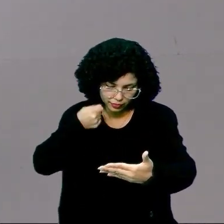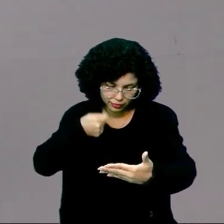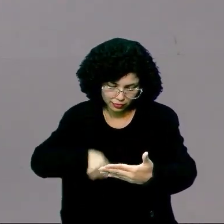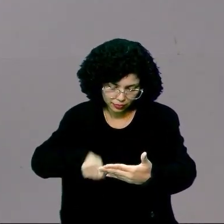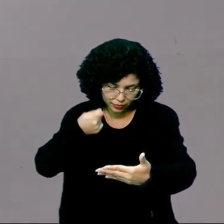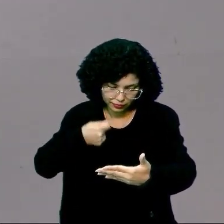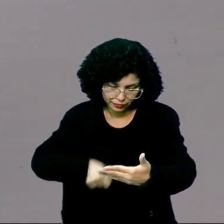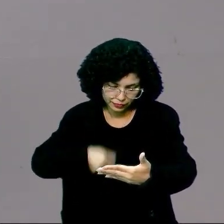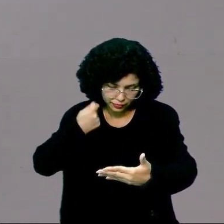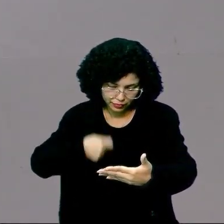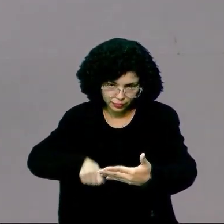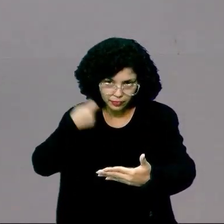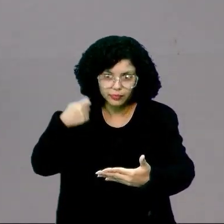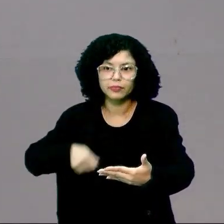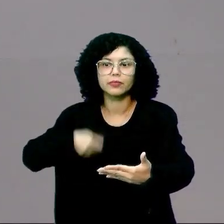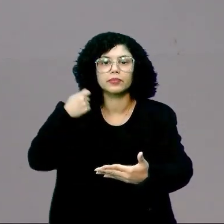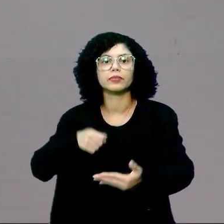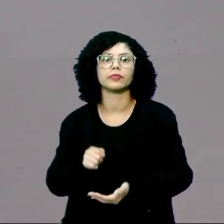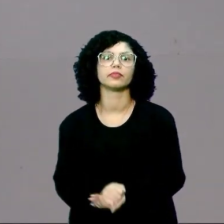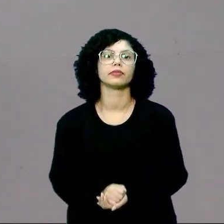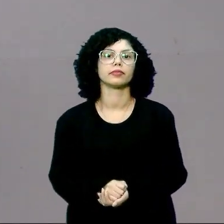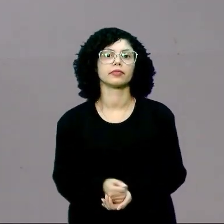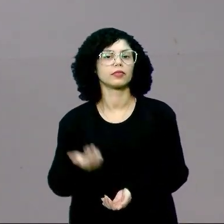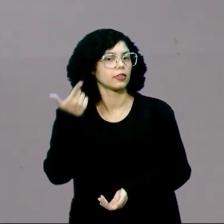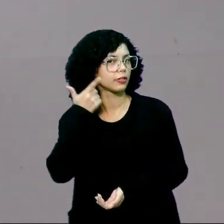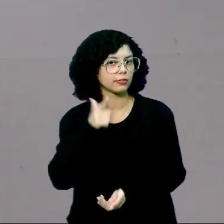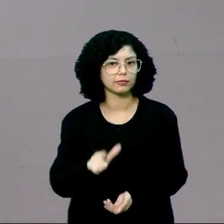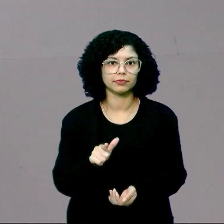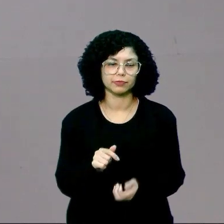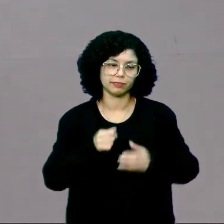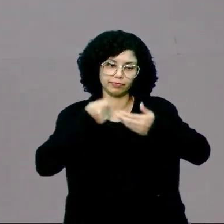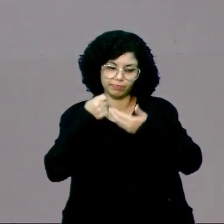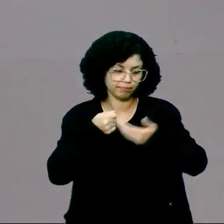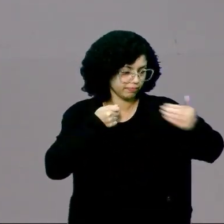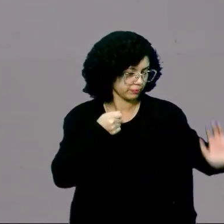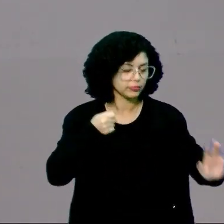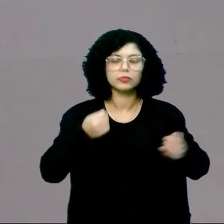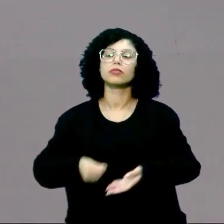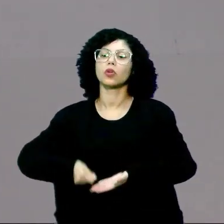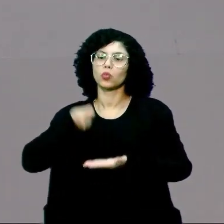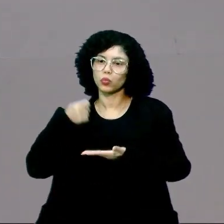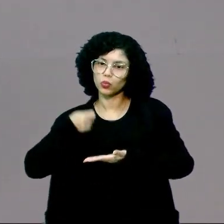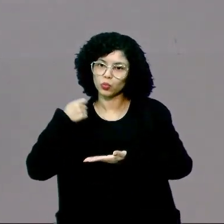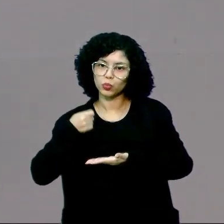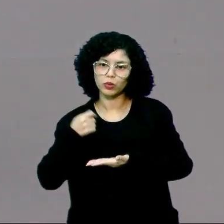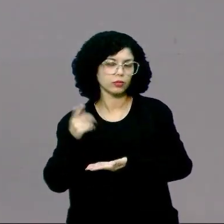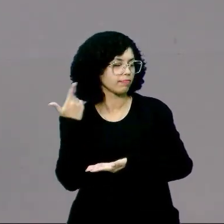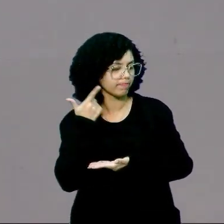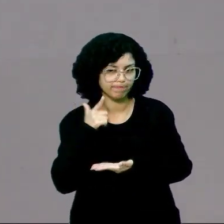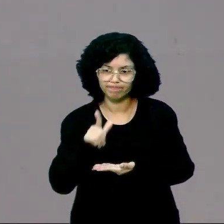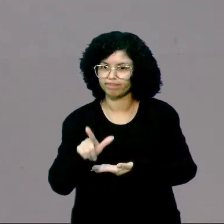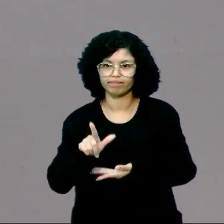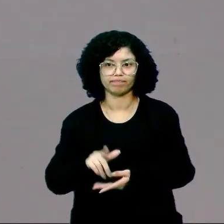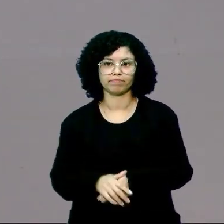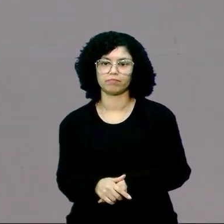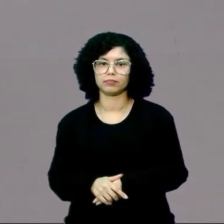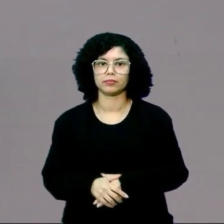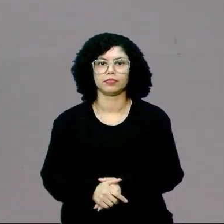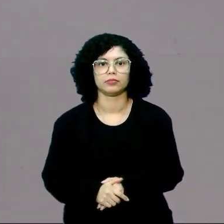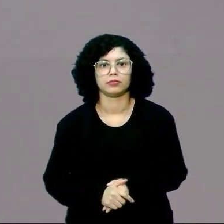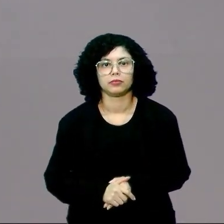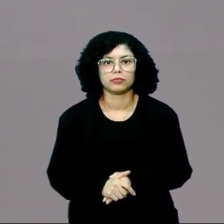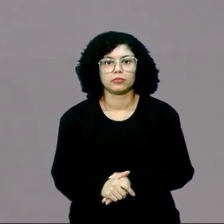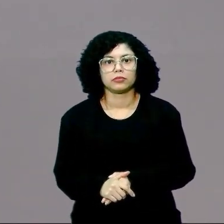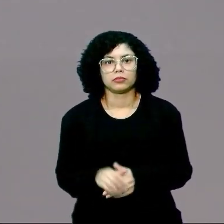no celular olhando, atualizando e come aqui, mexe ali. Ela não consegue deixar o celular de lado ali para fazer uma refeição com a família.